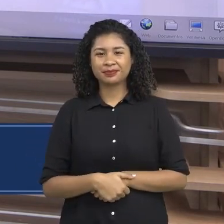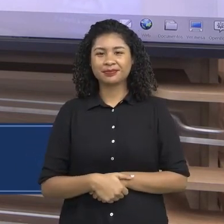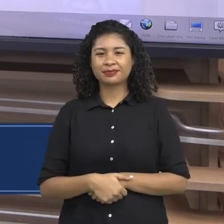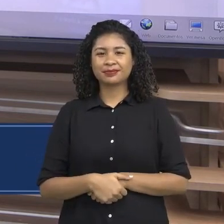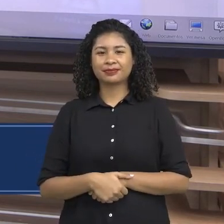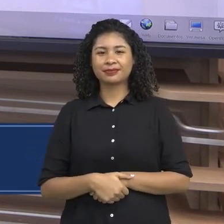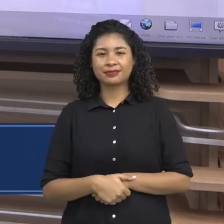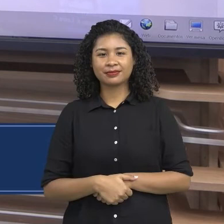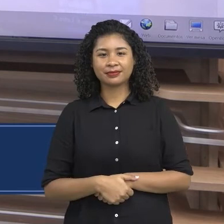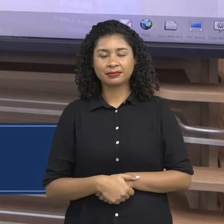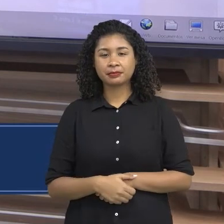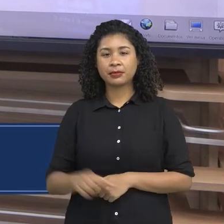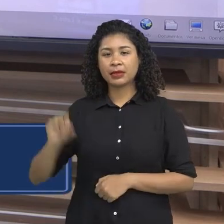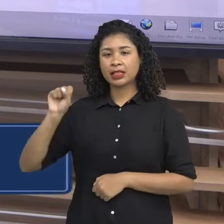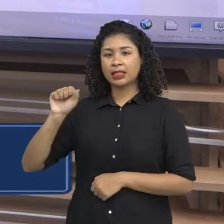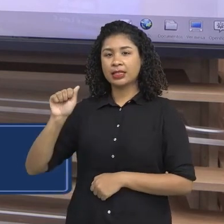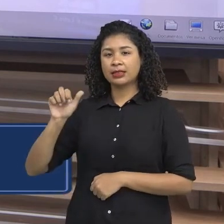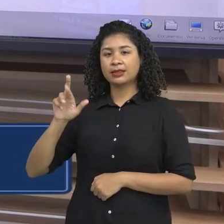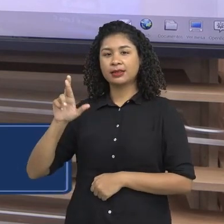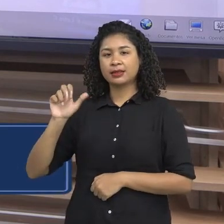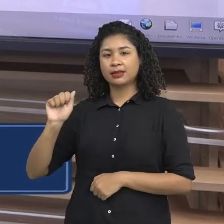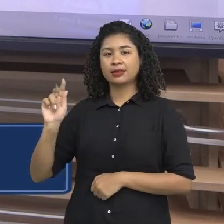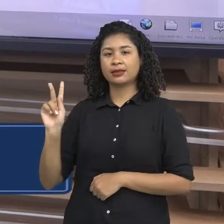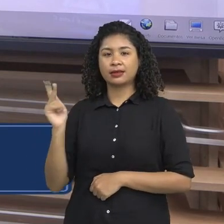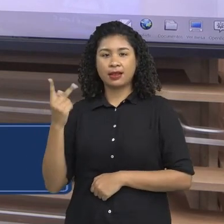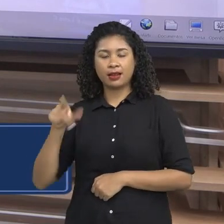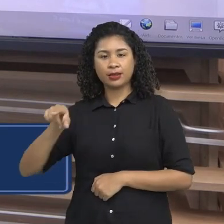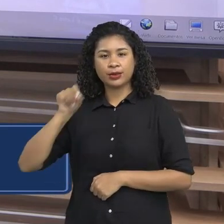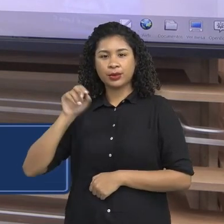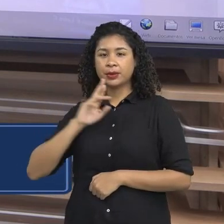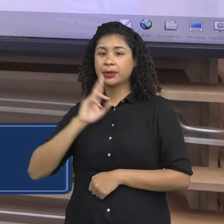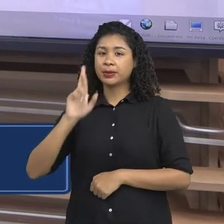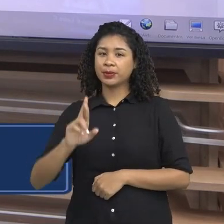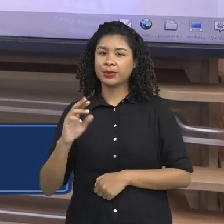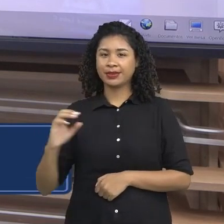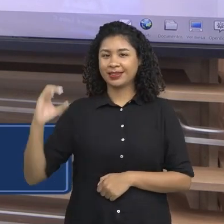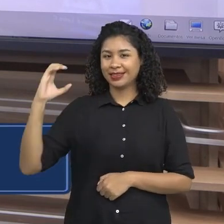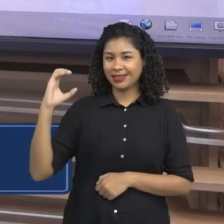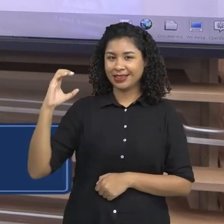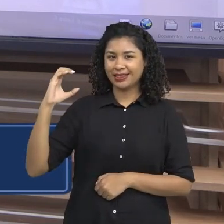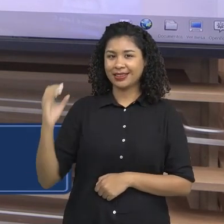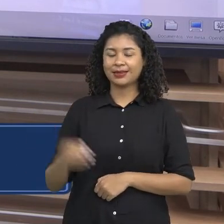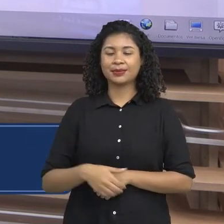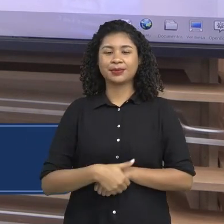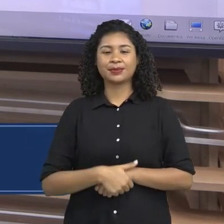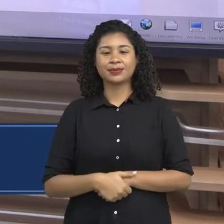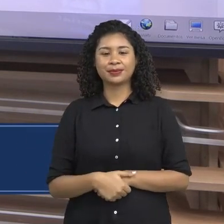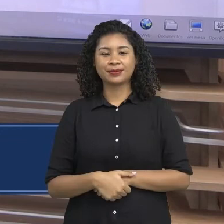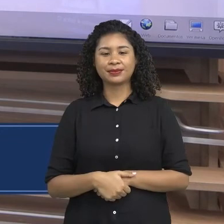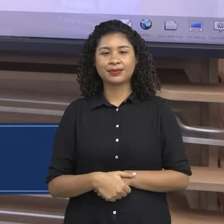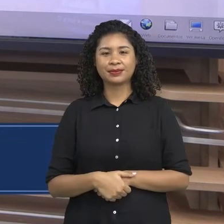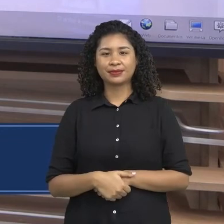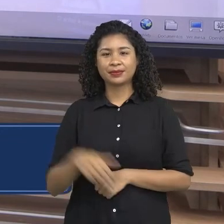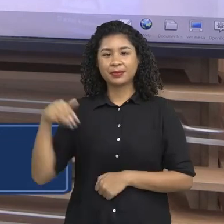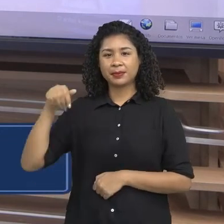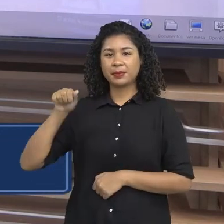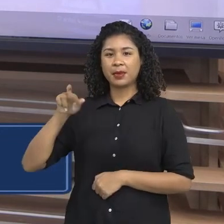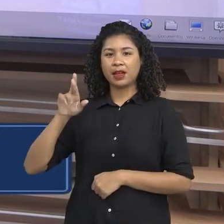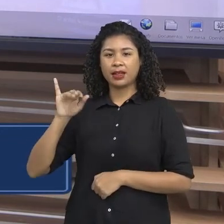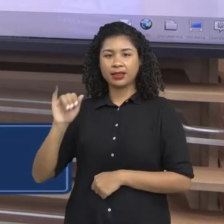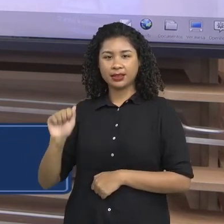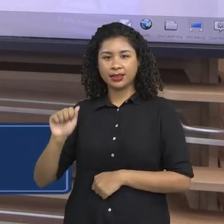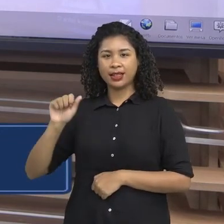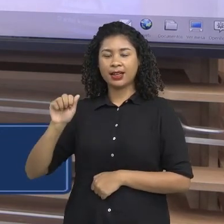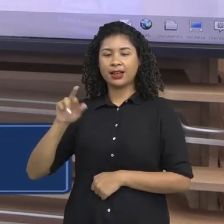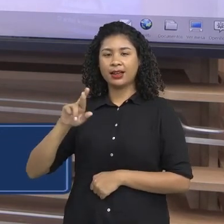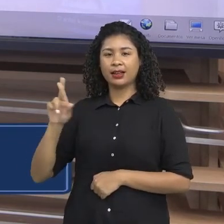pâncreas. A Sara marcou a letra C, paratormônio, paratireoide. Maria Ruda